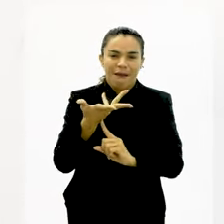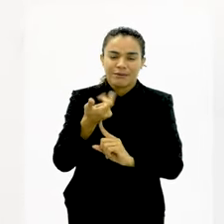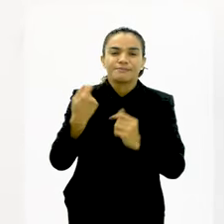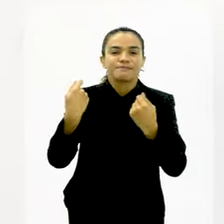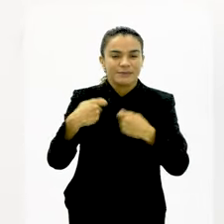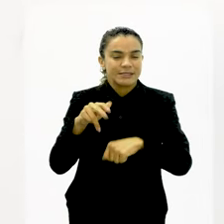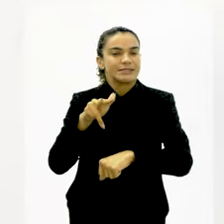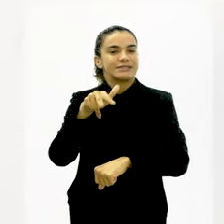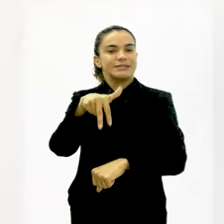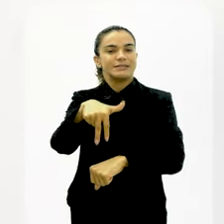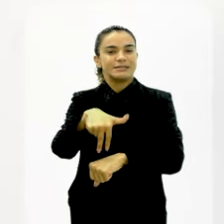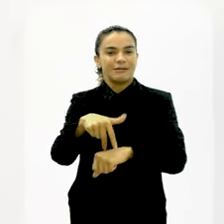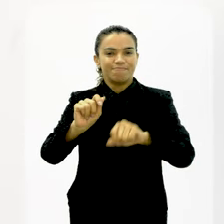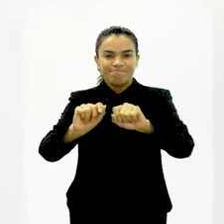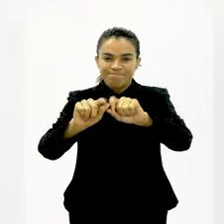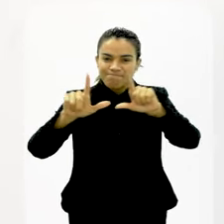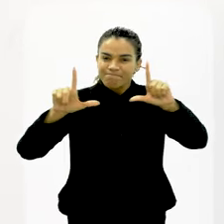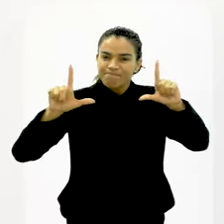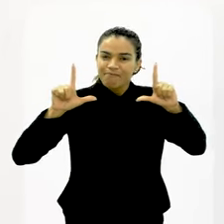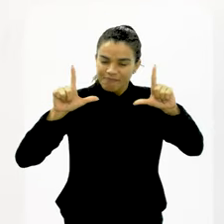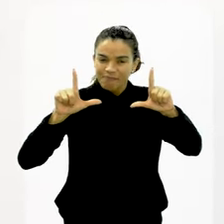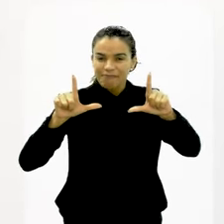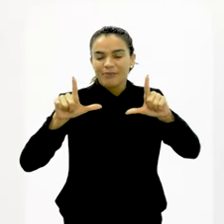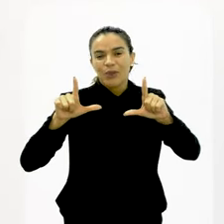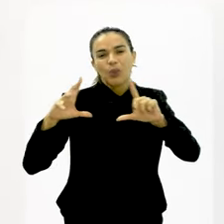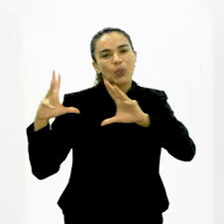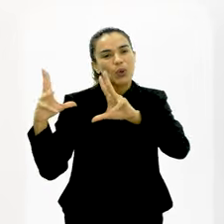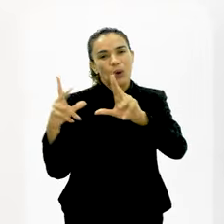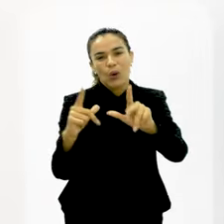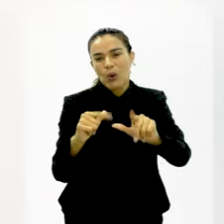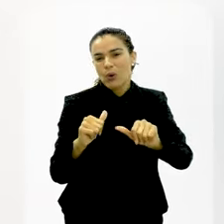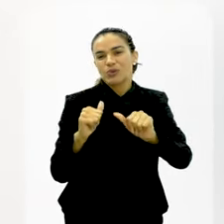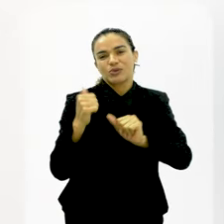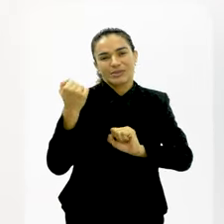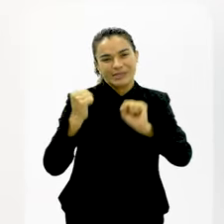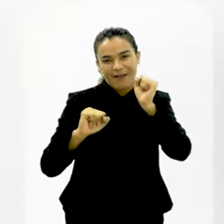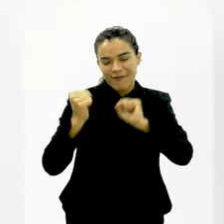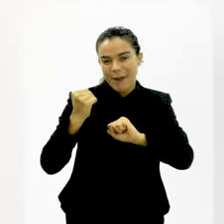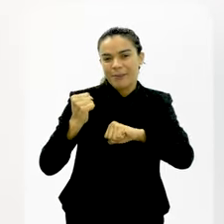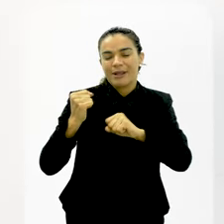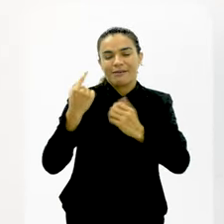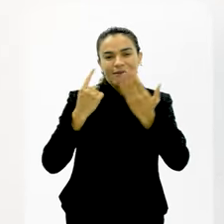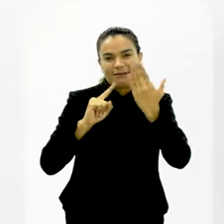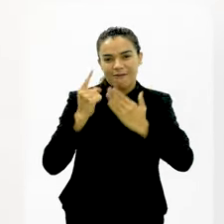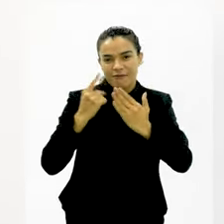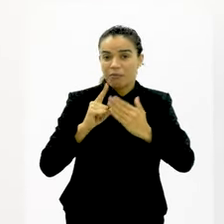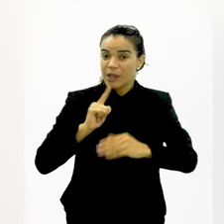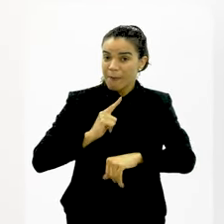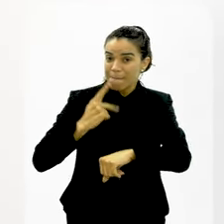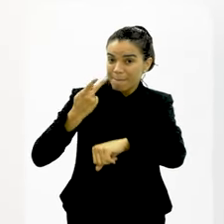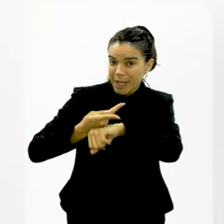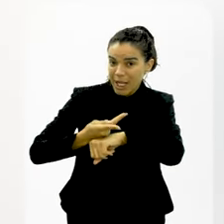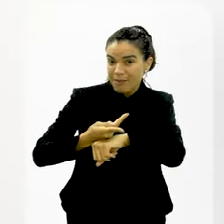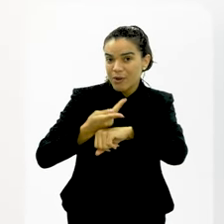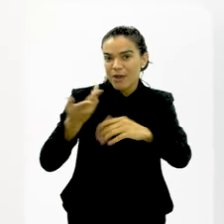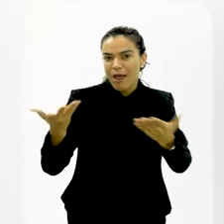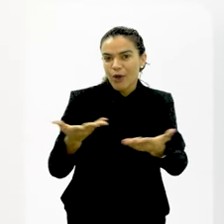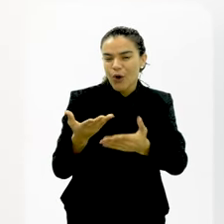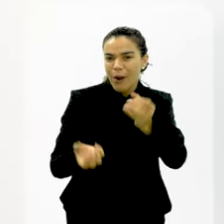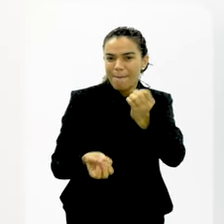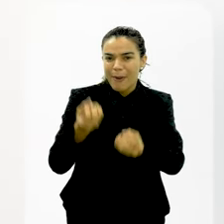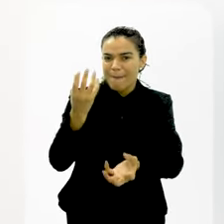merecem protagonismo, todos os artistas de barracão. Eu vejo que agora surgem cada vez mais prêmios, né, que